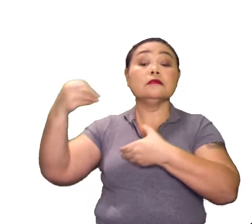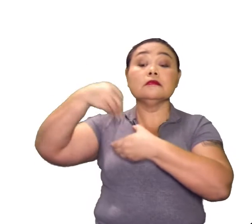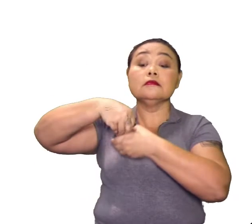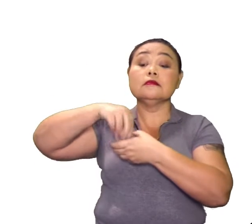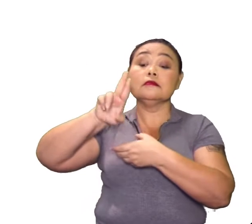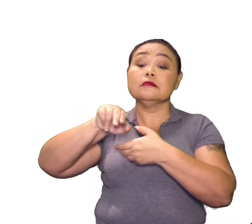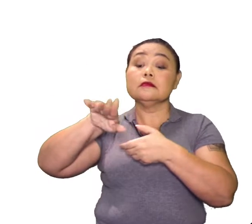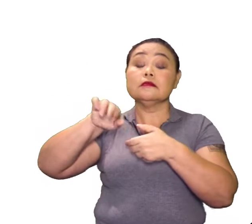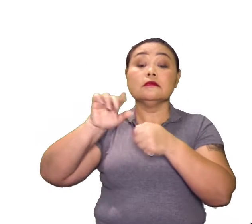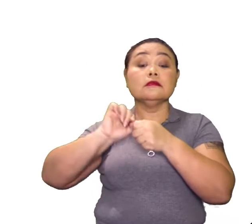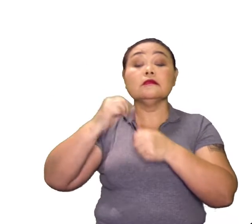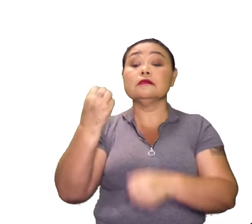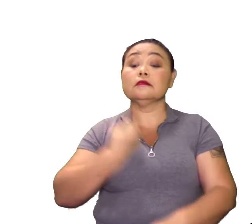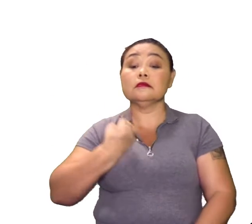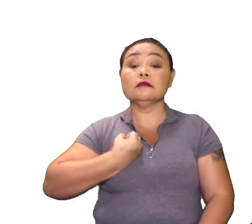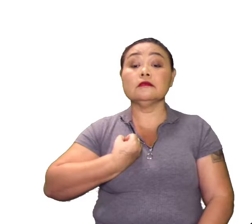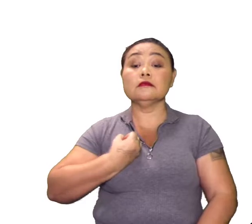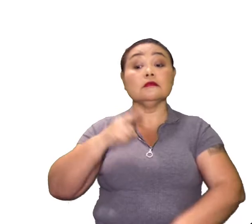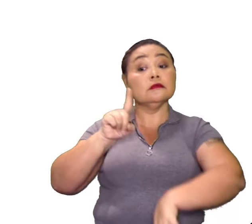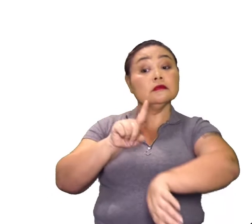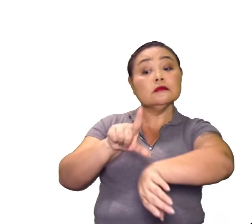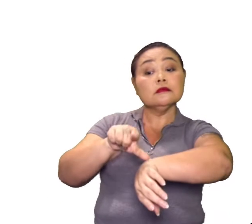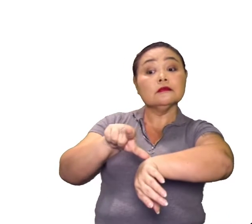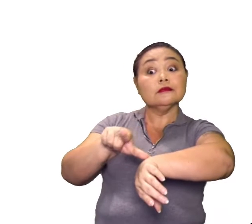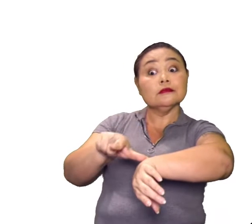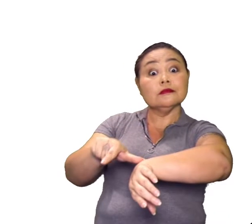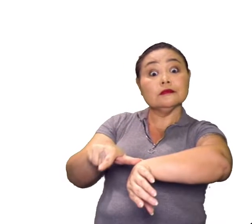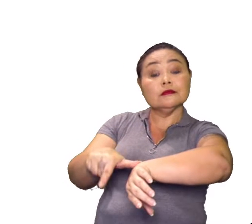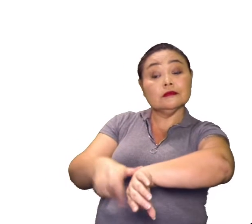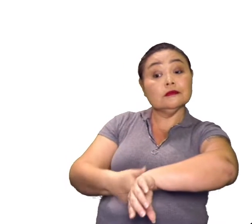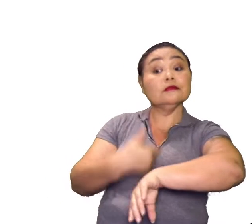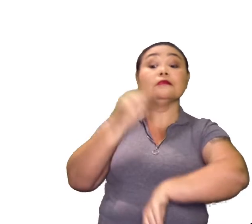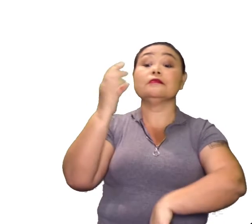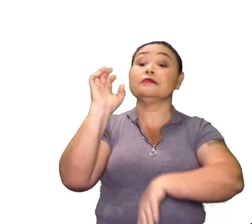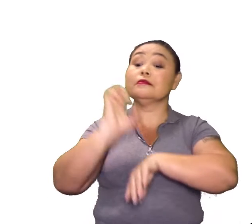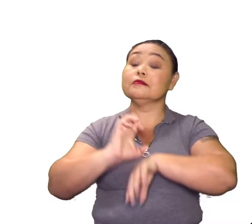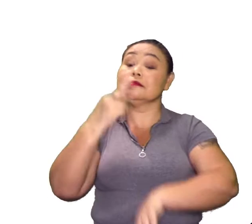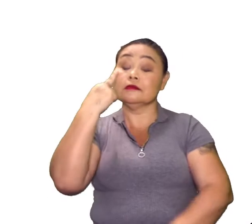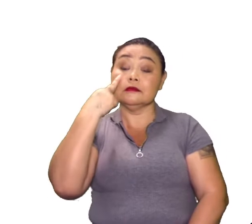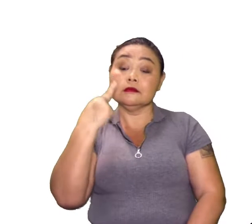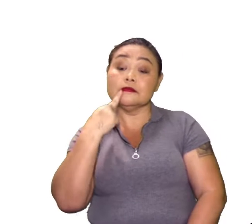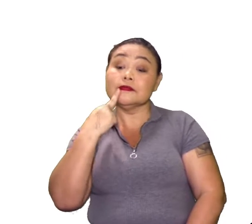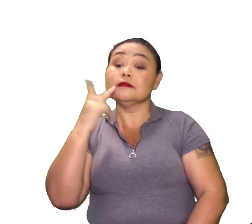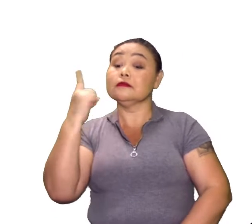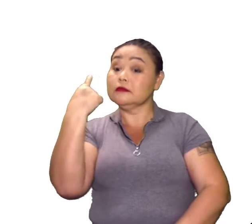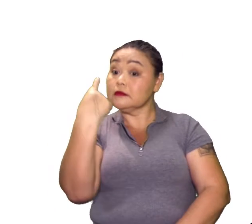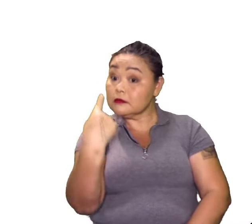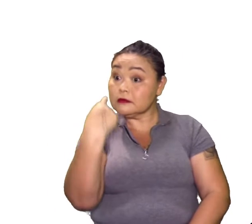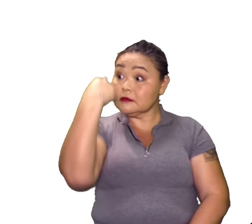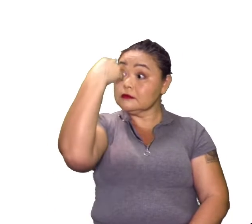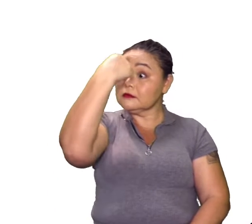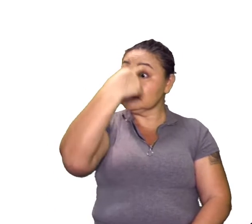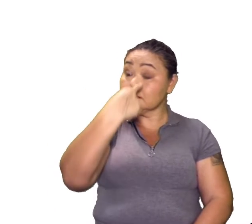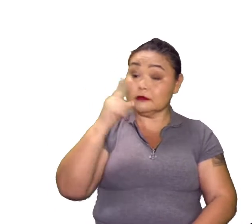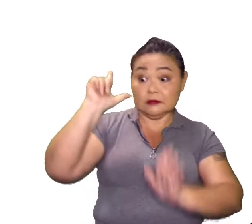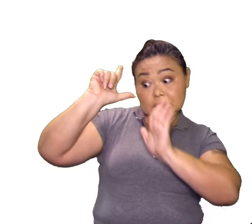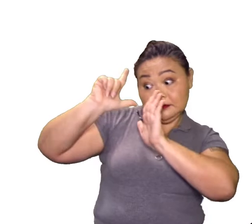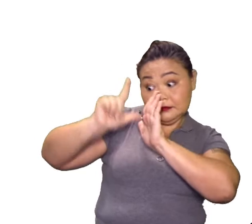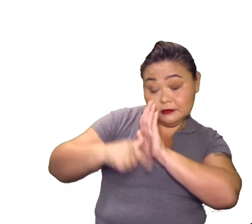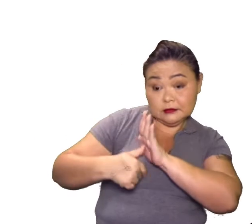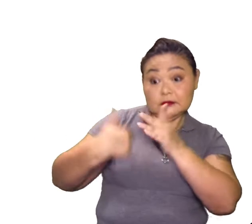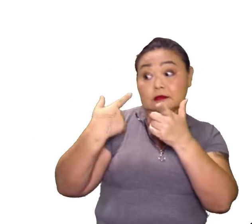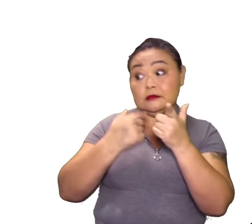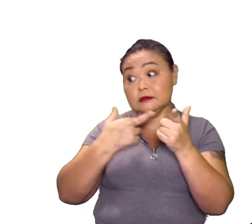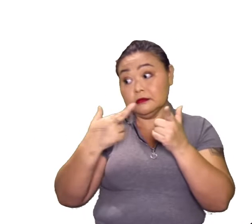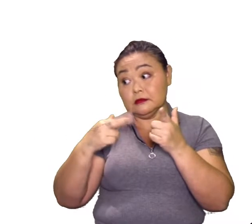dessa unidade, a unidade número 1, sobre fuso horário. Rondônia está 1 hora atrasado em relação a